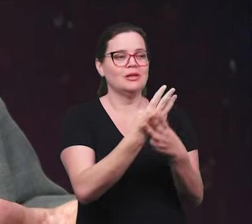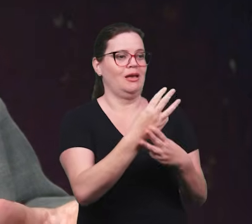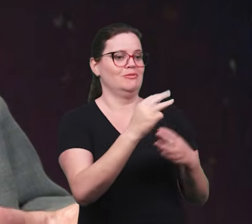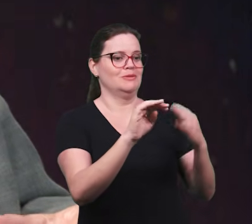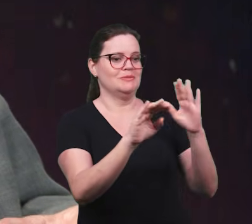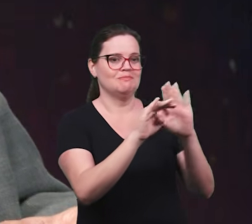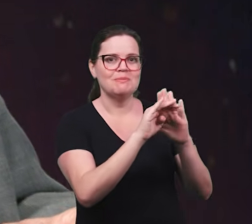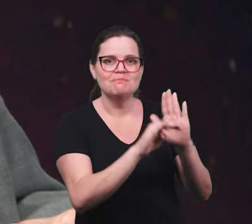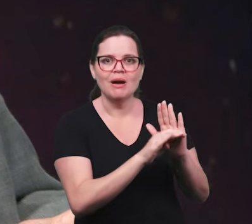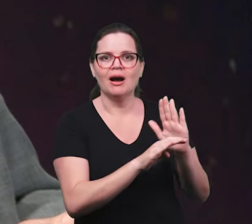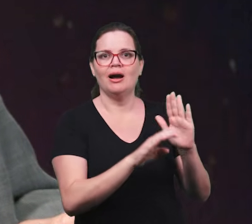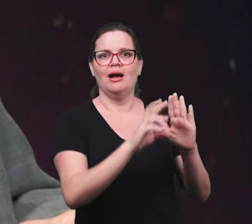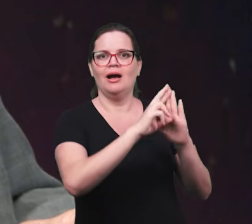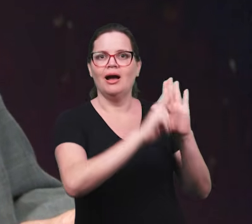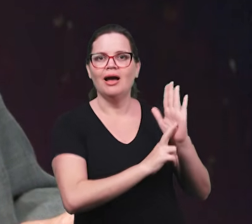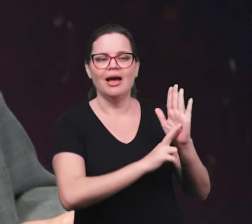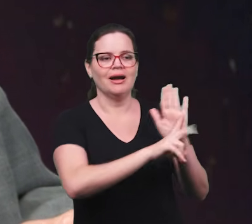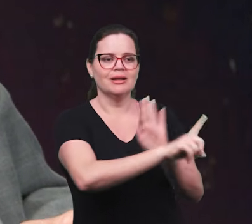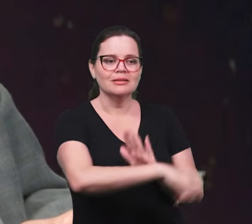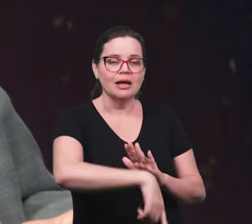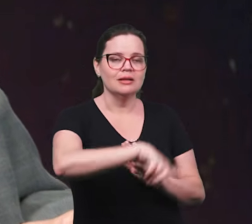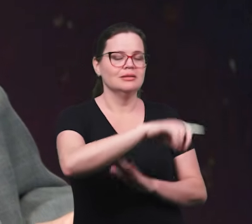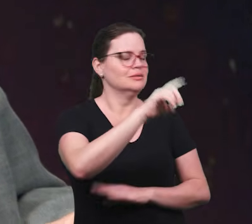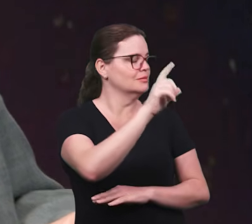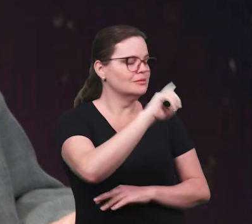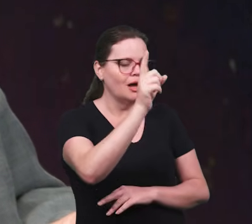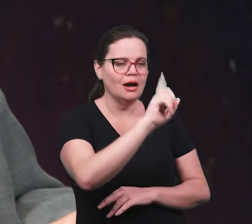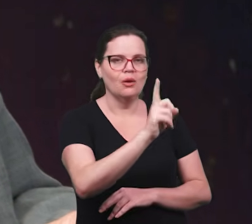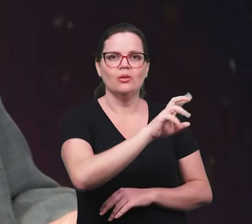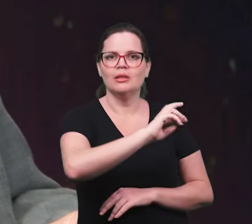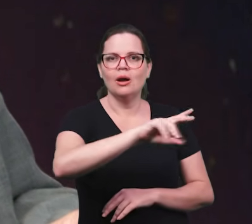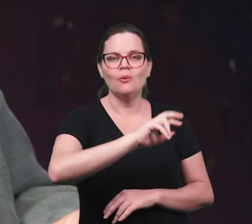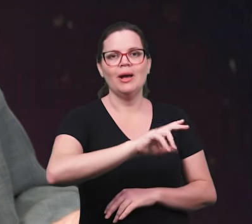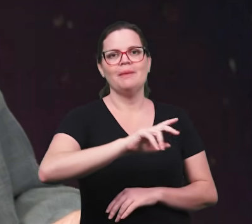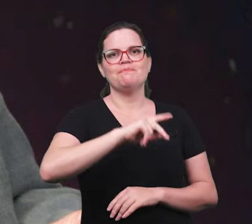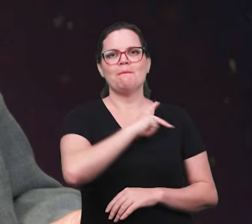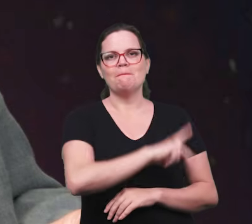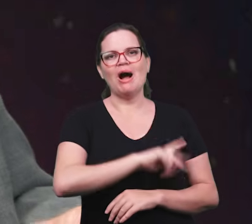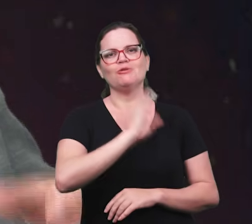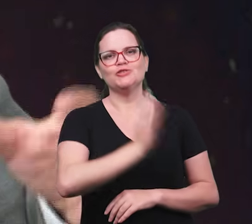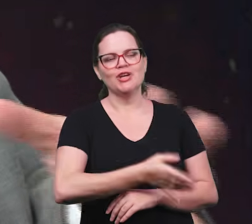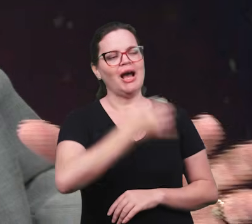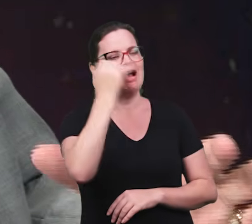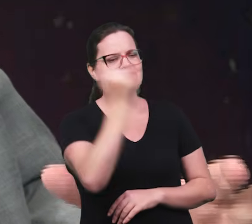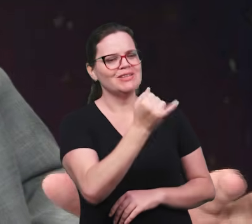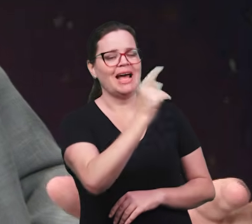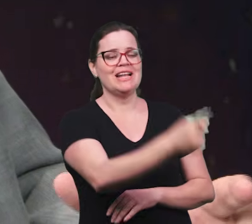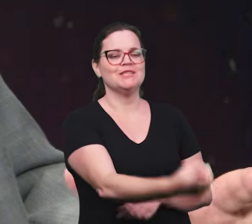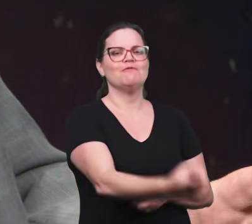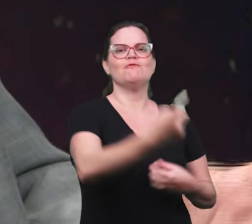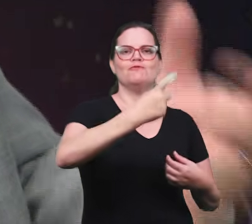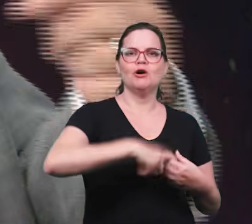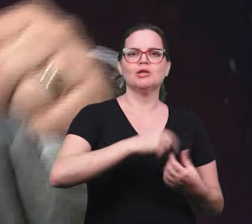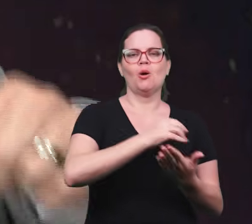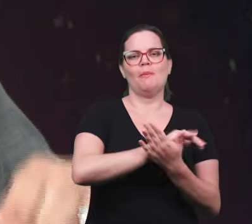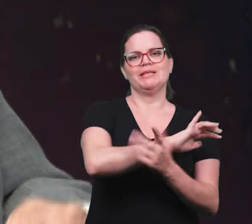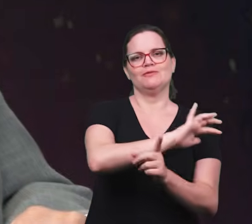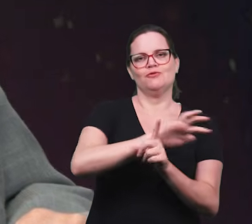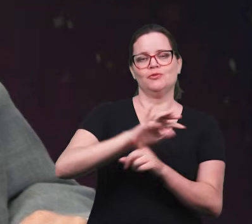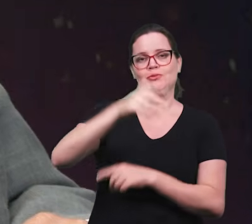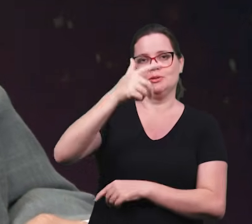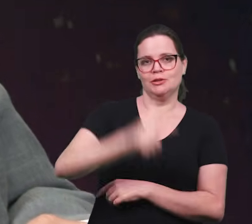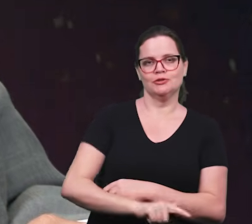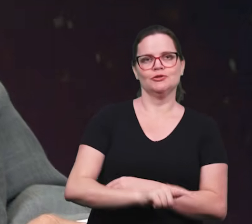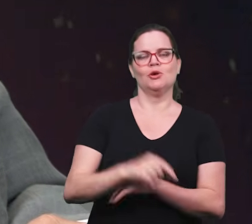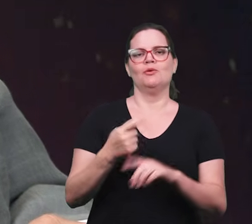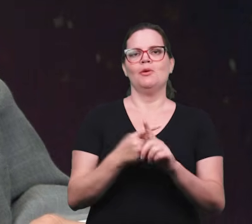liturgias. Isso vai transformar a fé numa fé aparente, numa fé onde os atos litúrgicos eram mais importantes do que a ação do